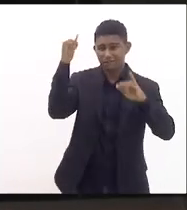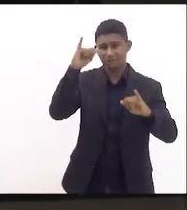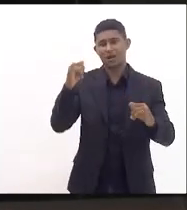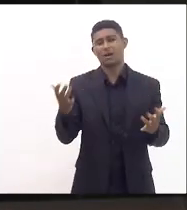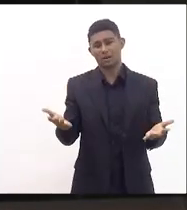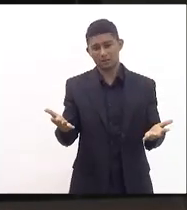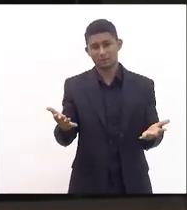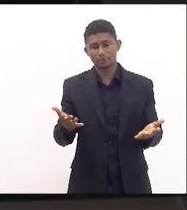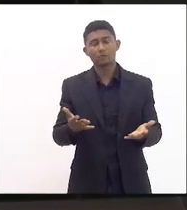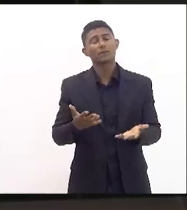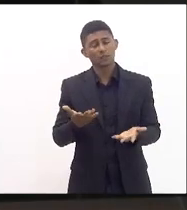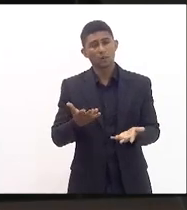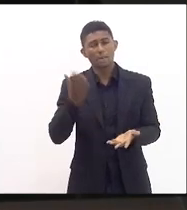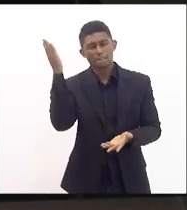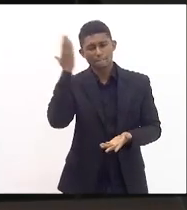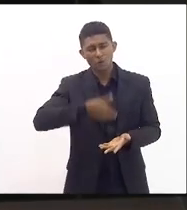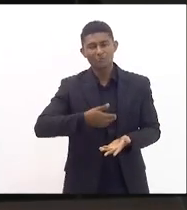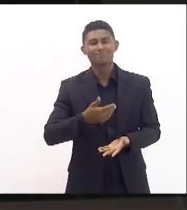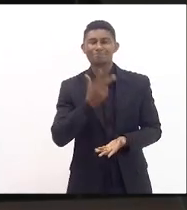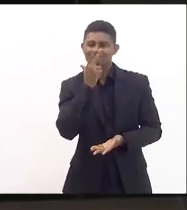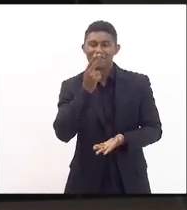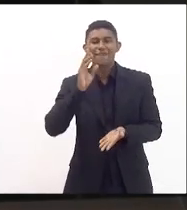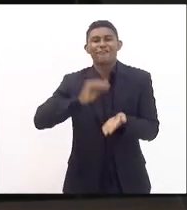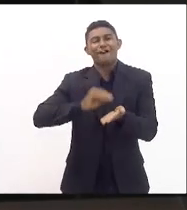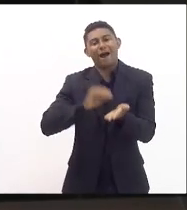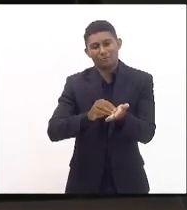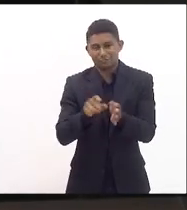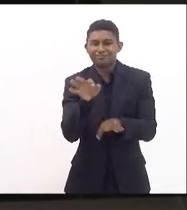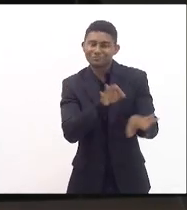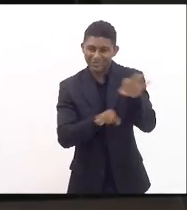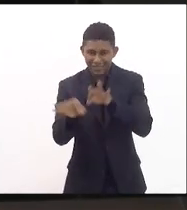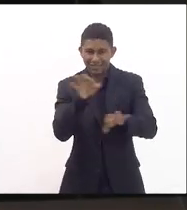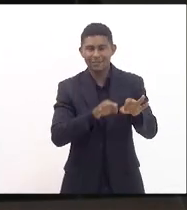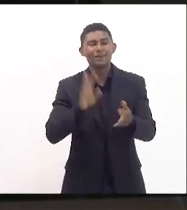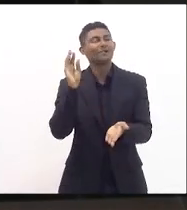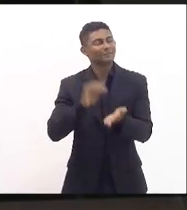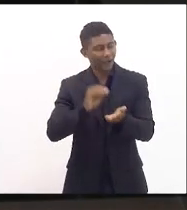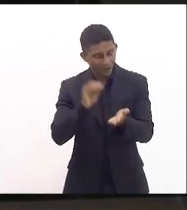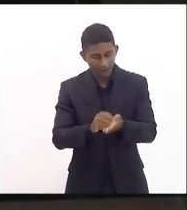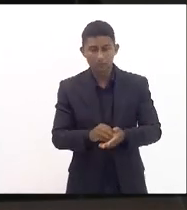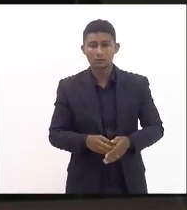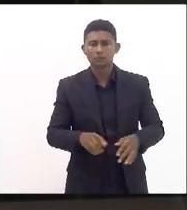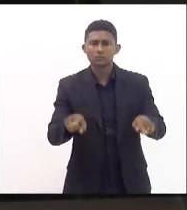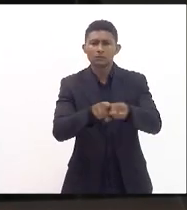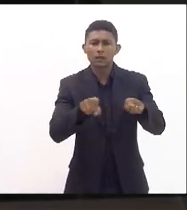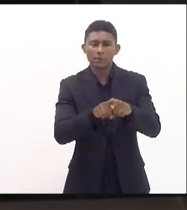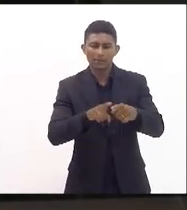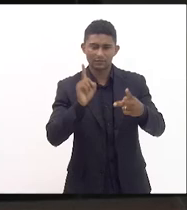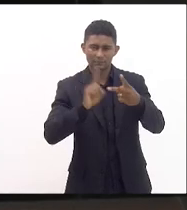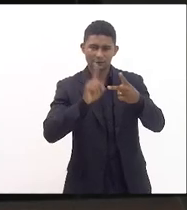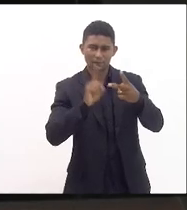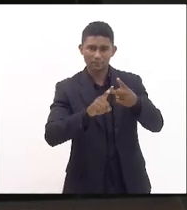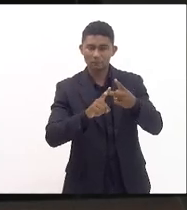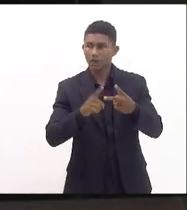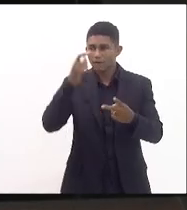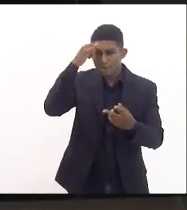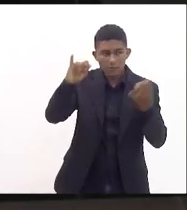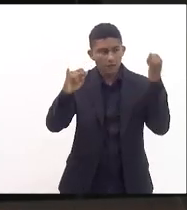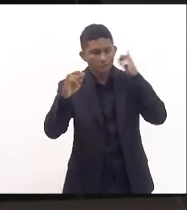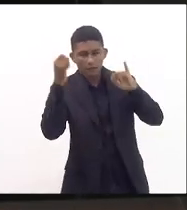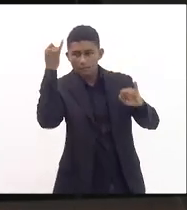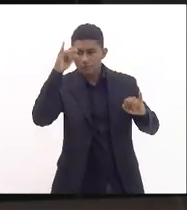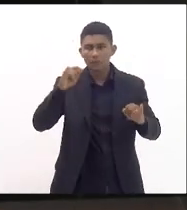retrata falta de planejamento urbano, falta de implementação de medidas de prevenção.